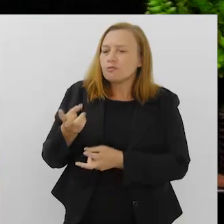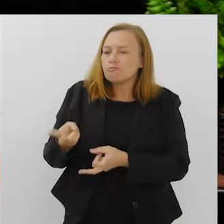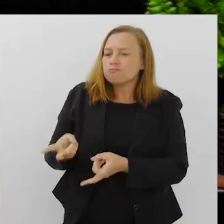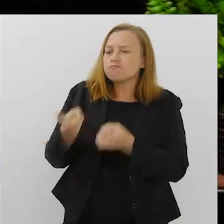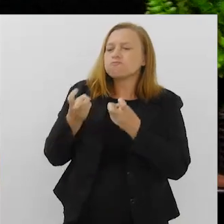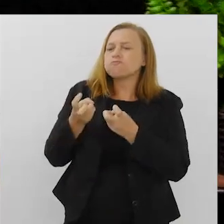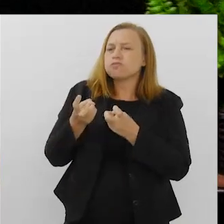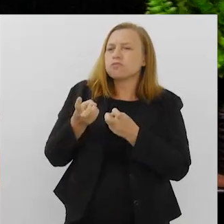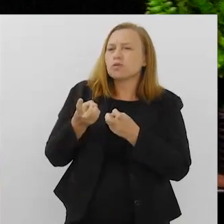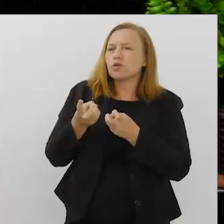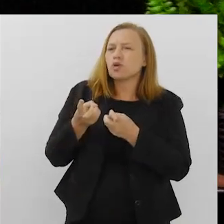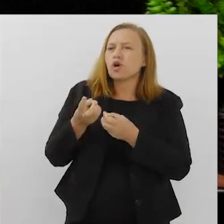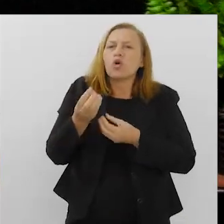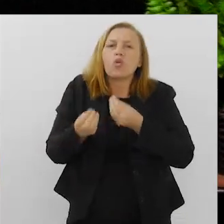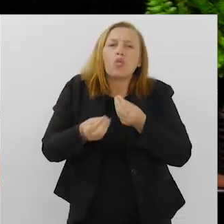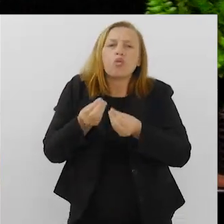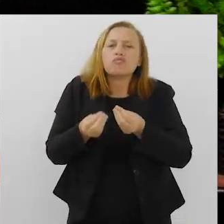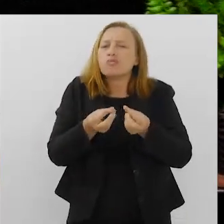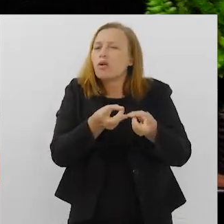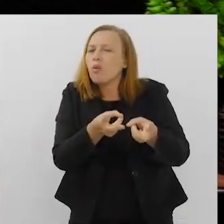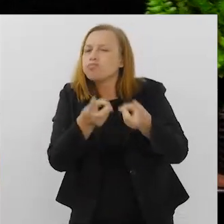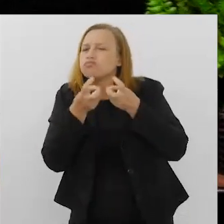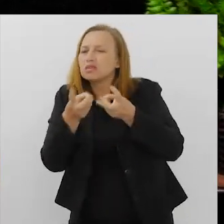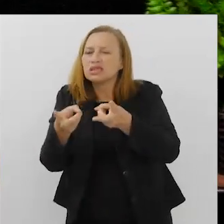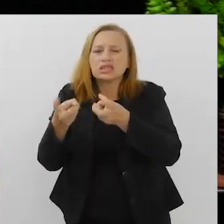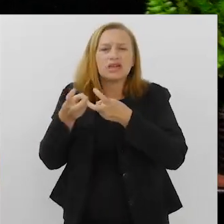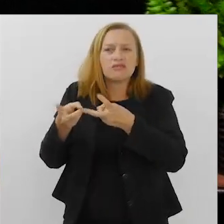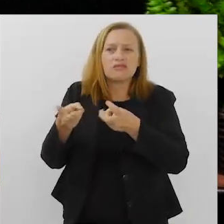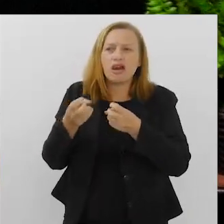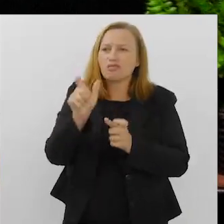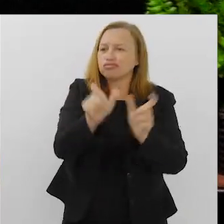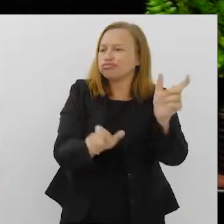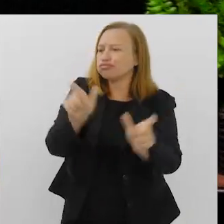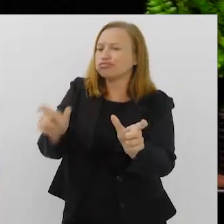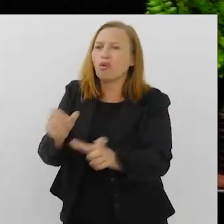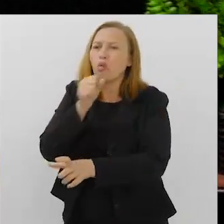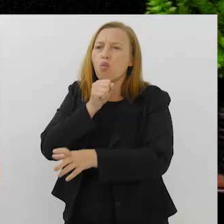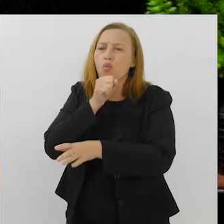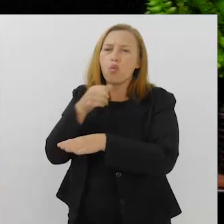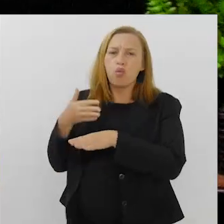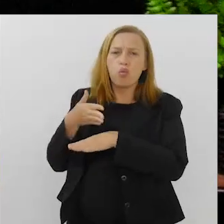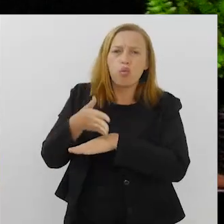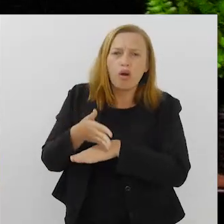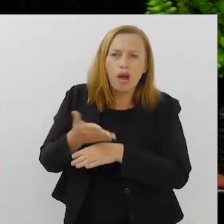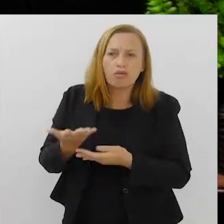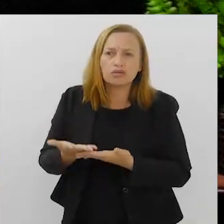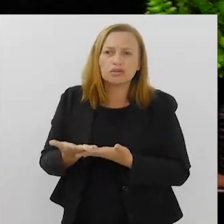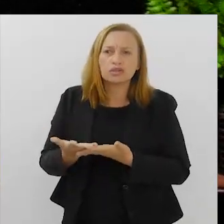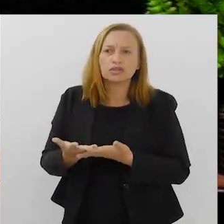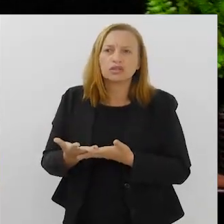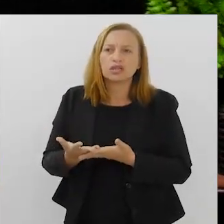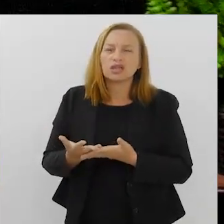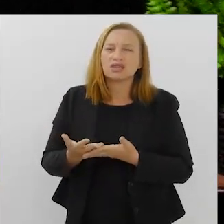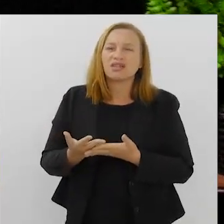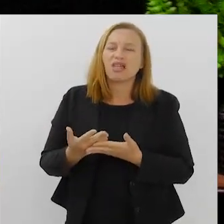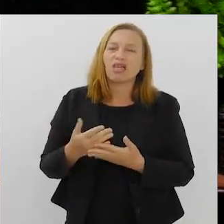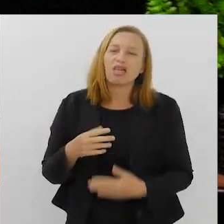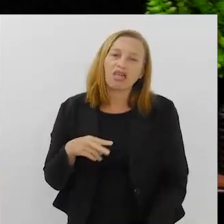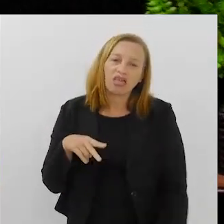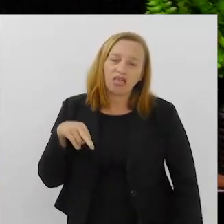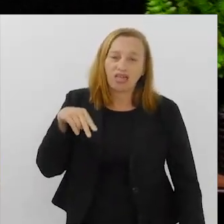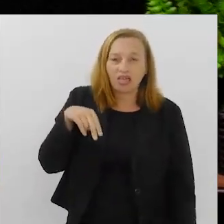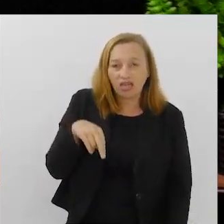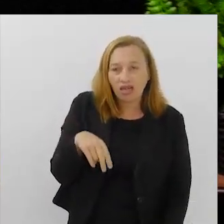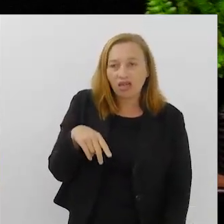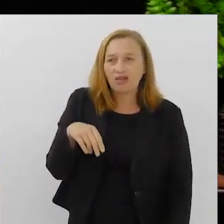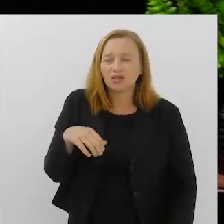que chamou a atenção dele era a forma que ele observava como as pessoas idosas chegavam lá, né? Uma marcha mais